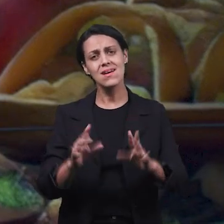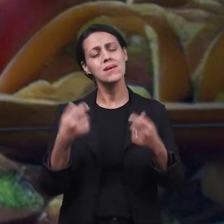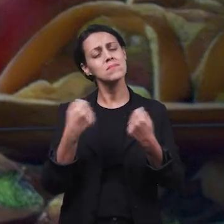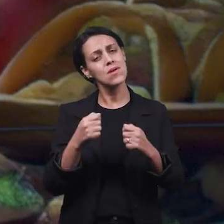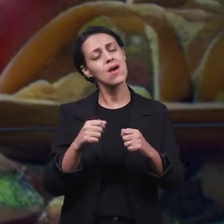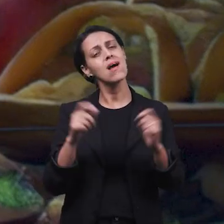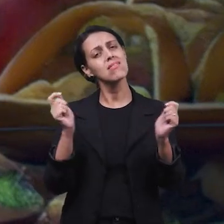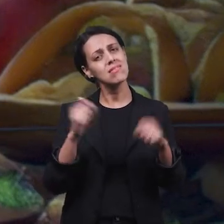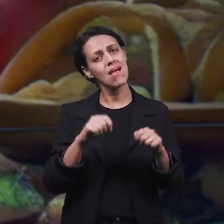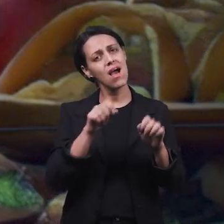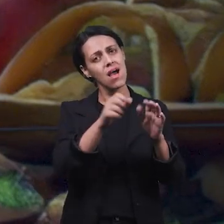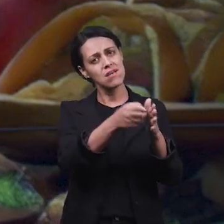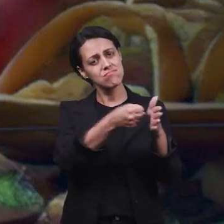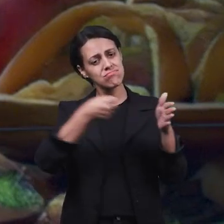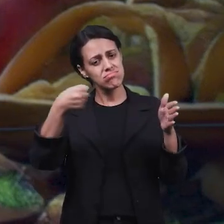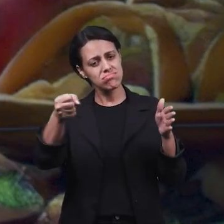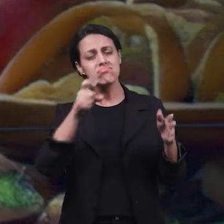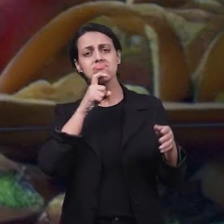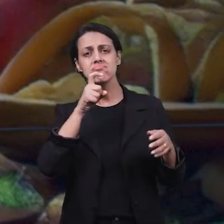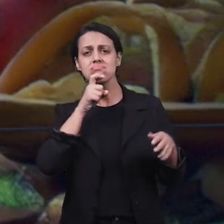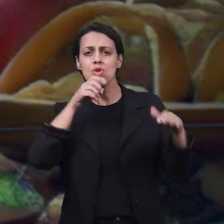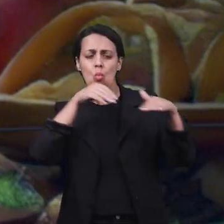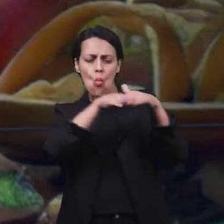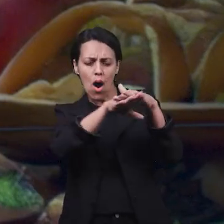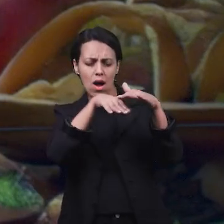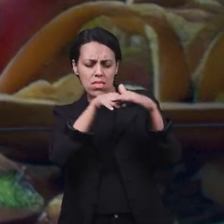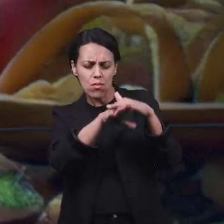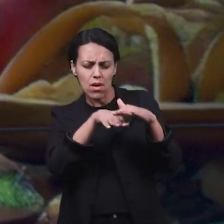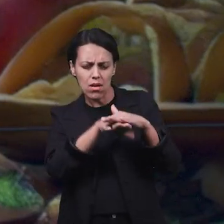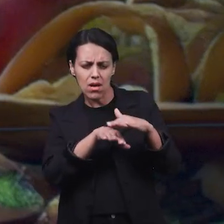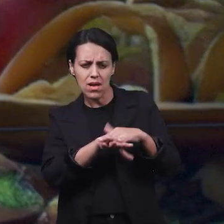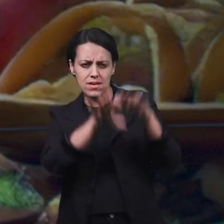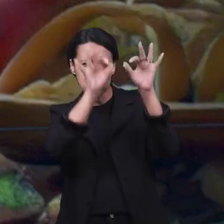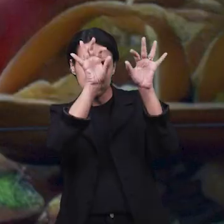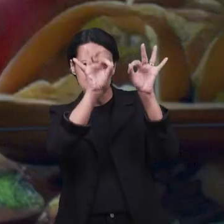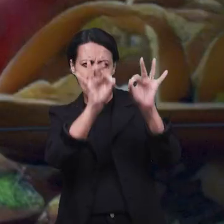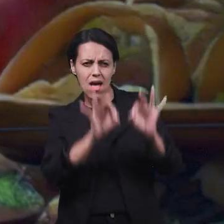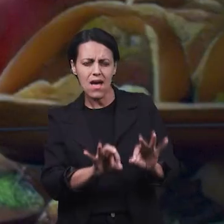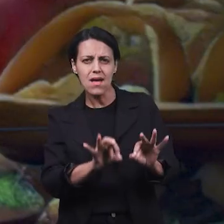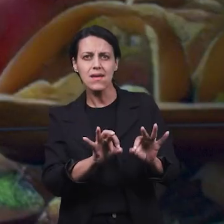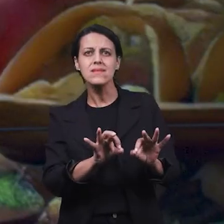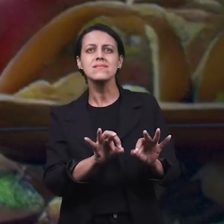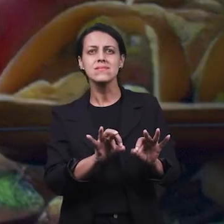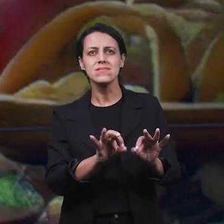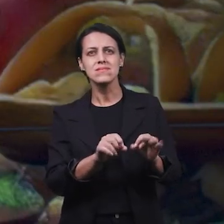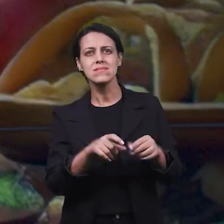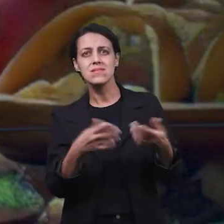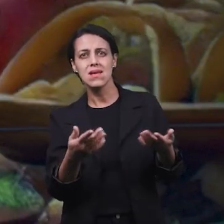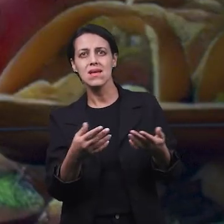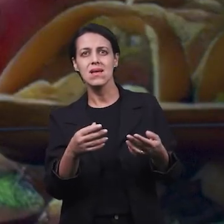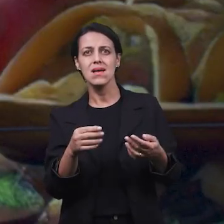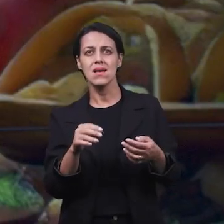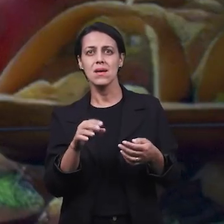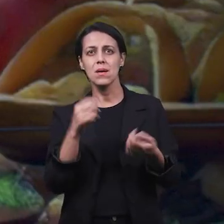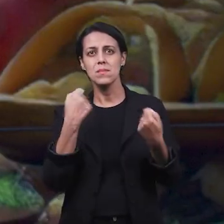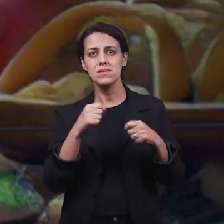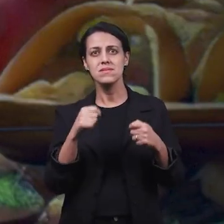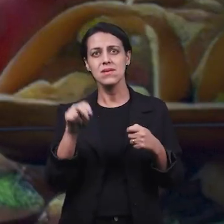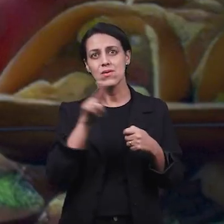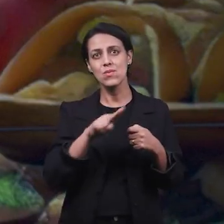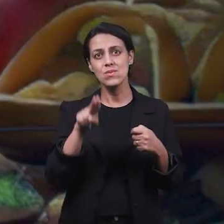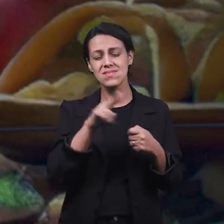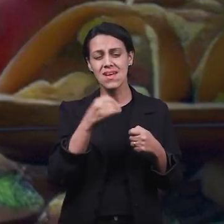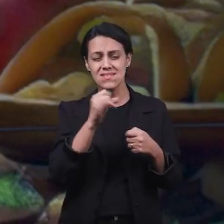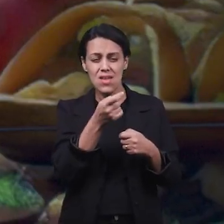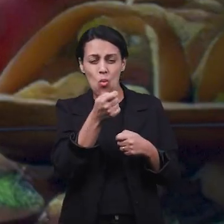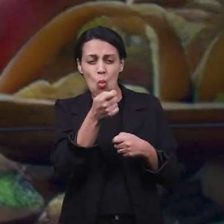de forma correta dentro da geladeira, fazendo usos espertos quando eles estiverem começando a passar do